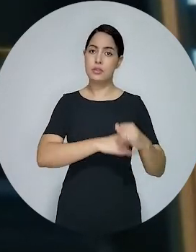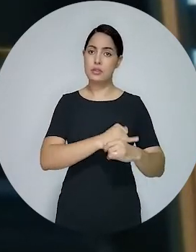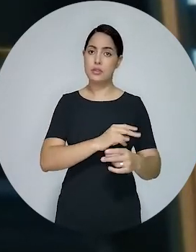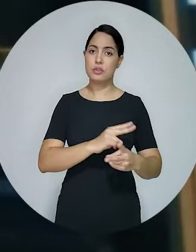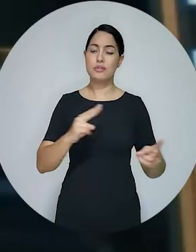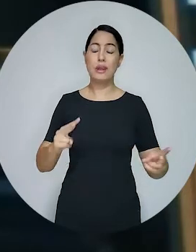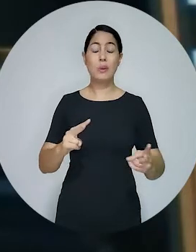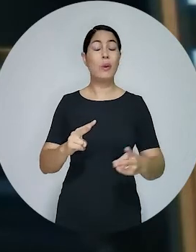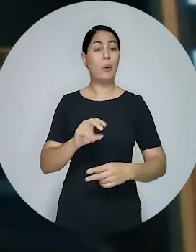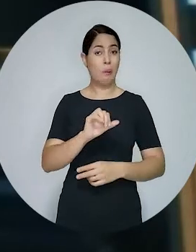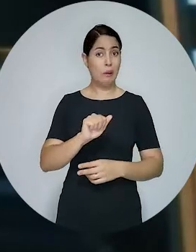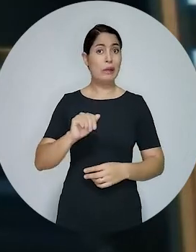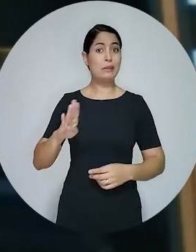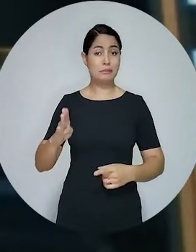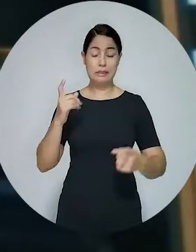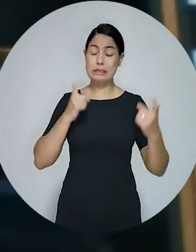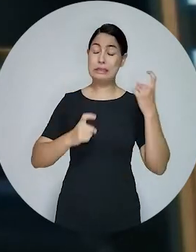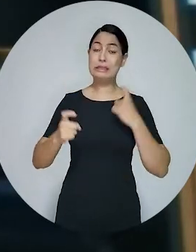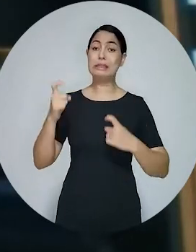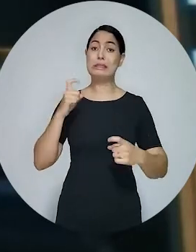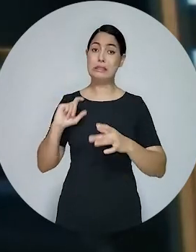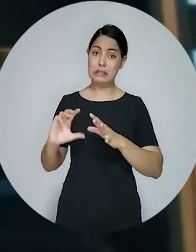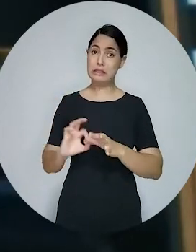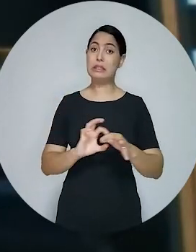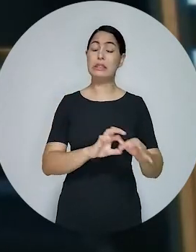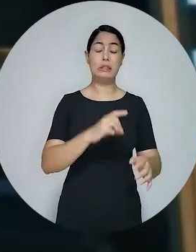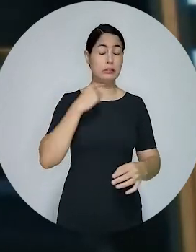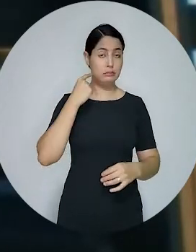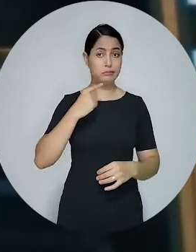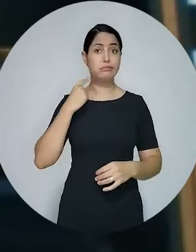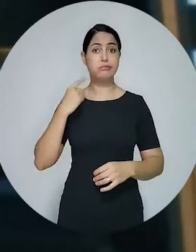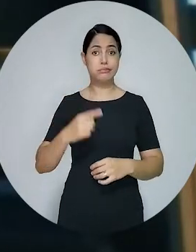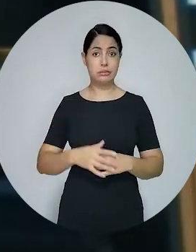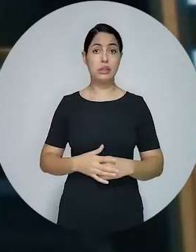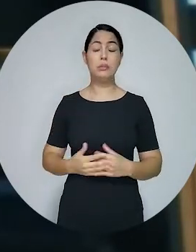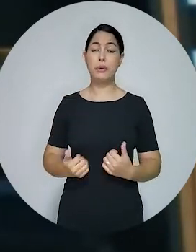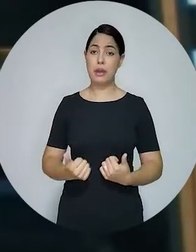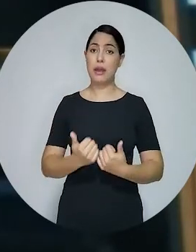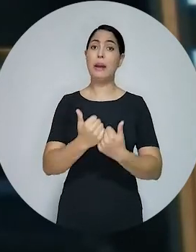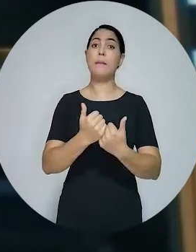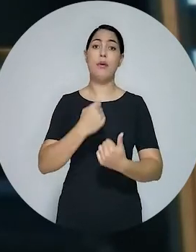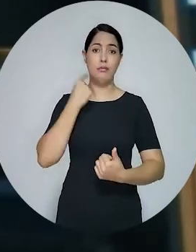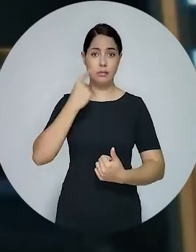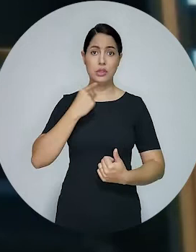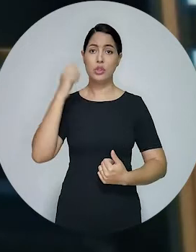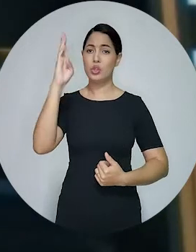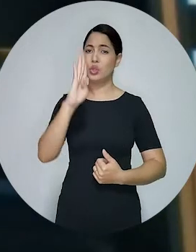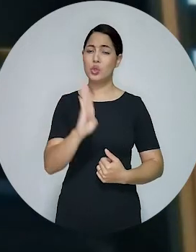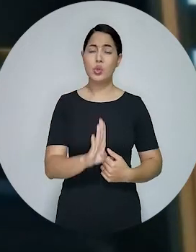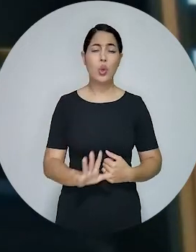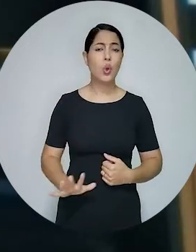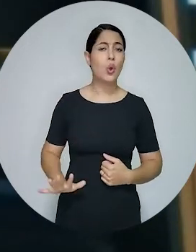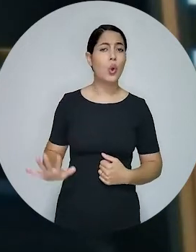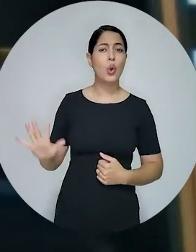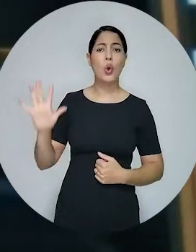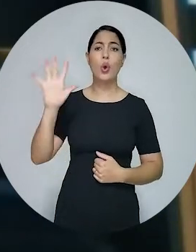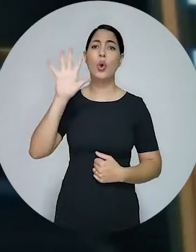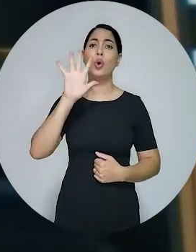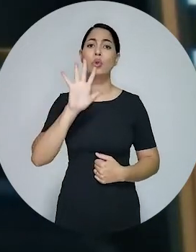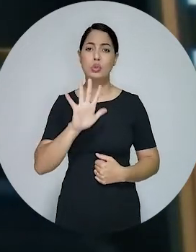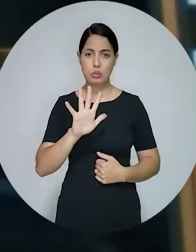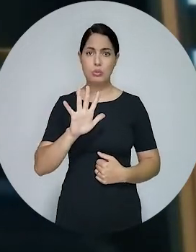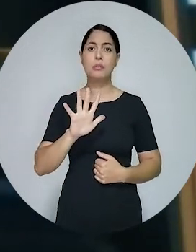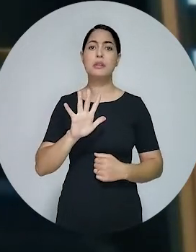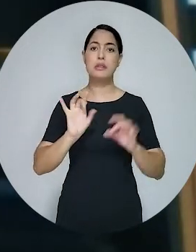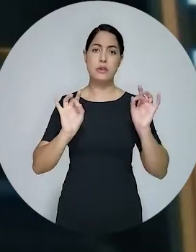as questões da advocacia, porque realmente é uma gestão voltada da advocacia para a advocacia